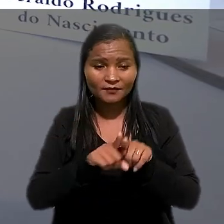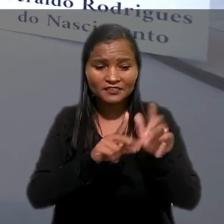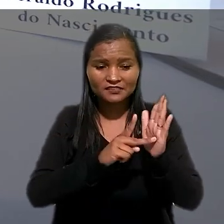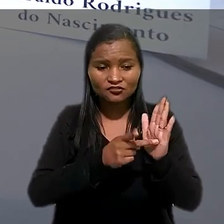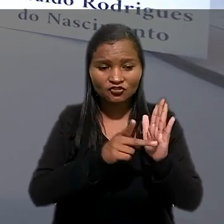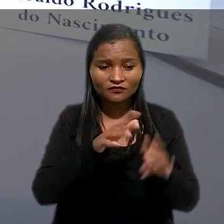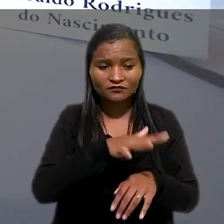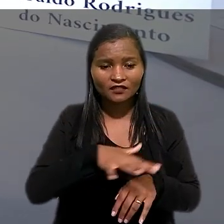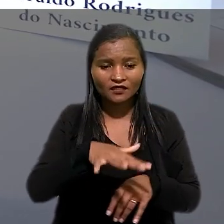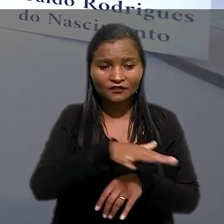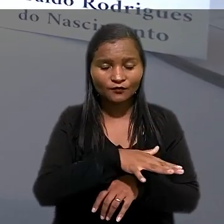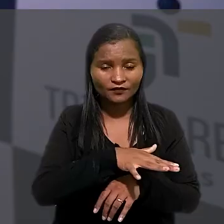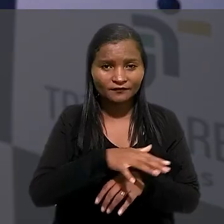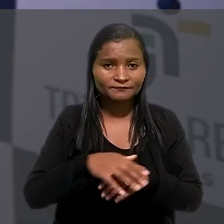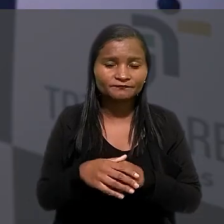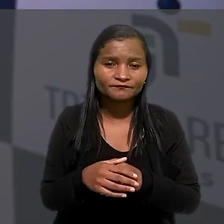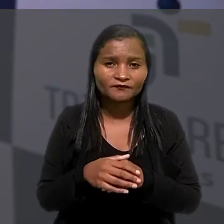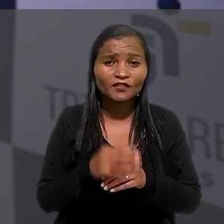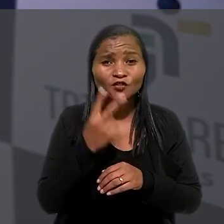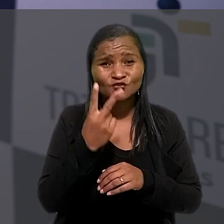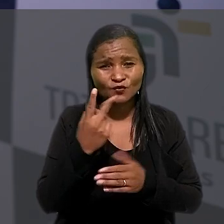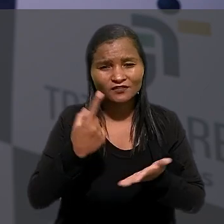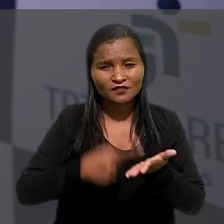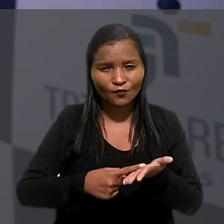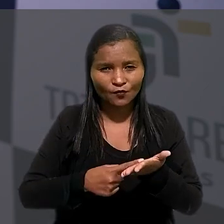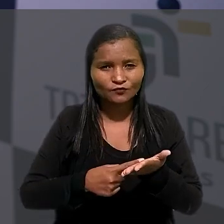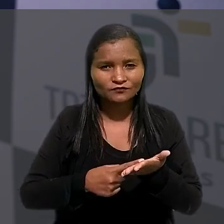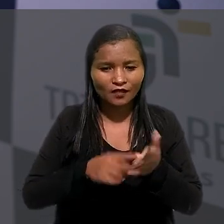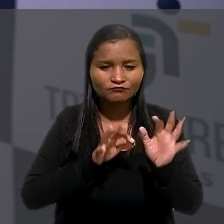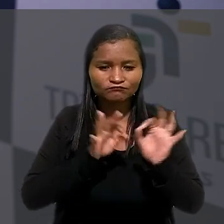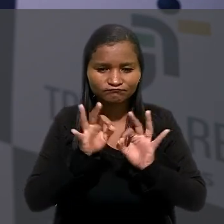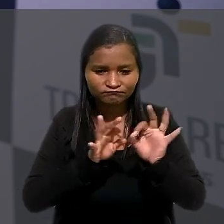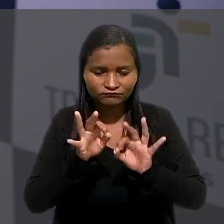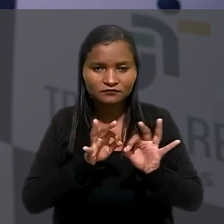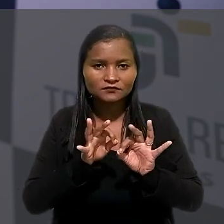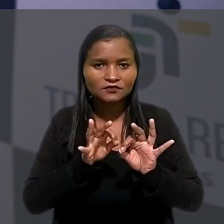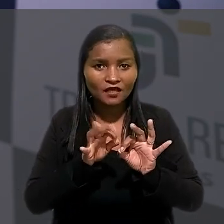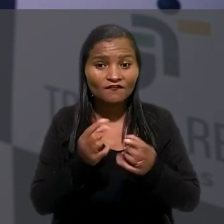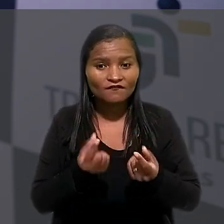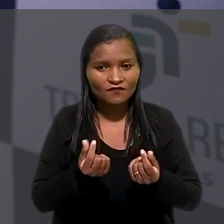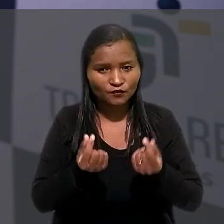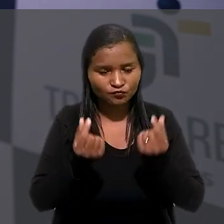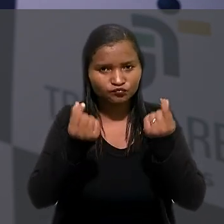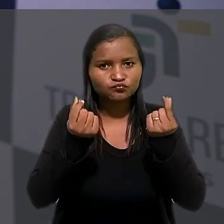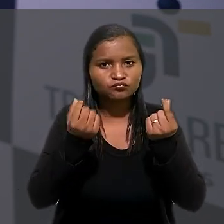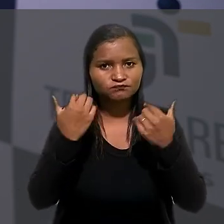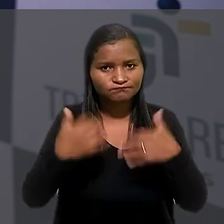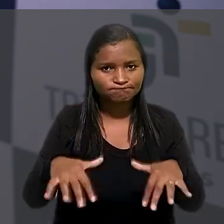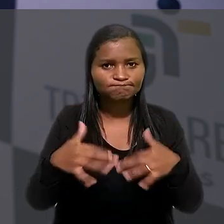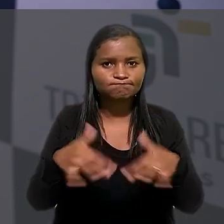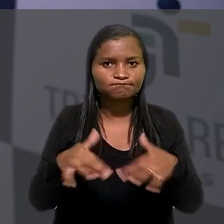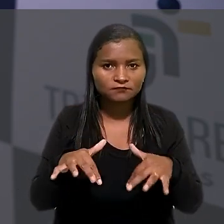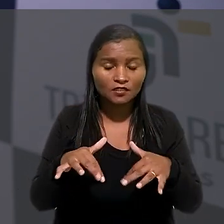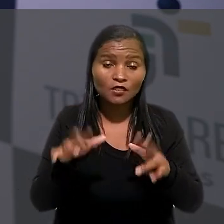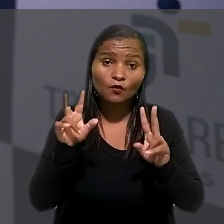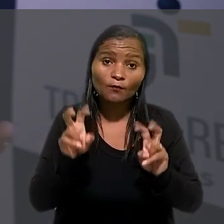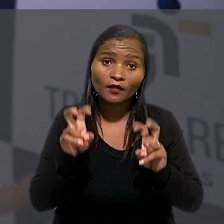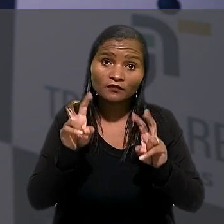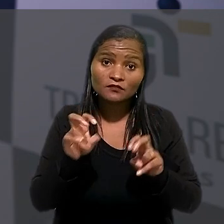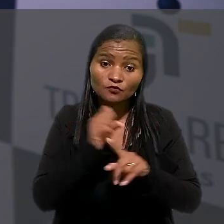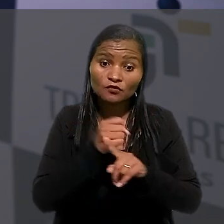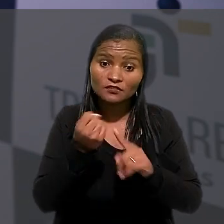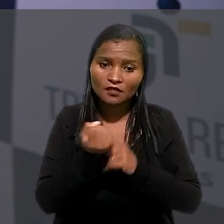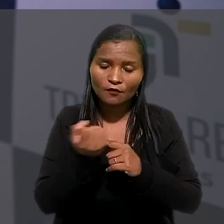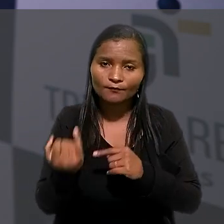de Trabalhadores da categoria. São dois acordos, dois ajustes celebrados de valores altos e com uma